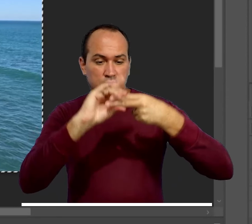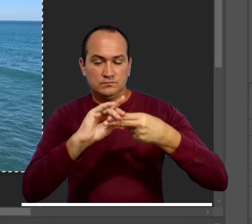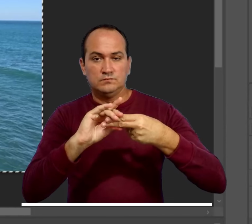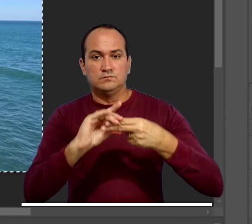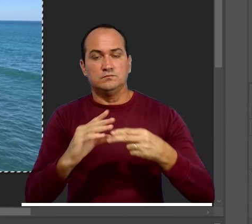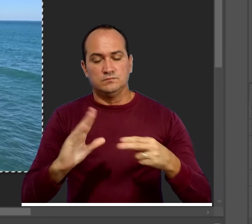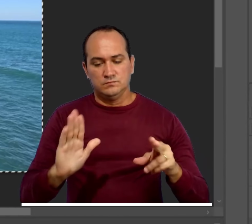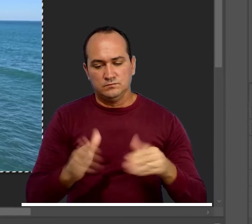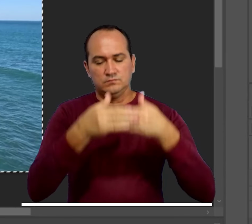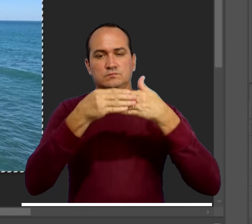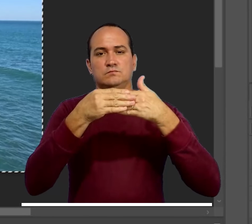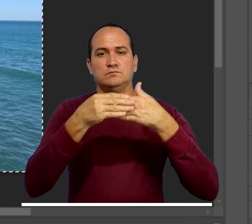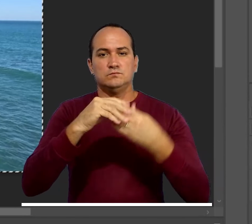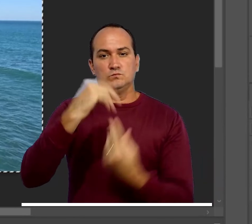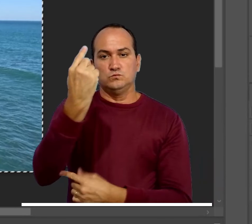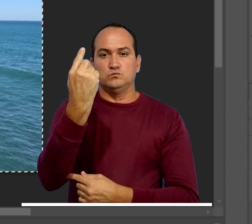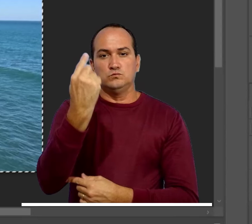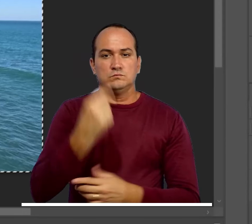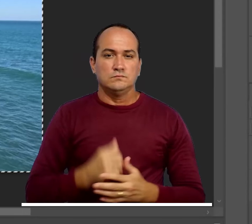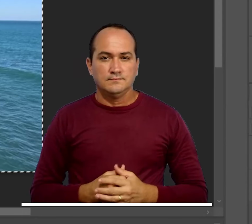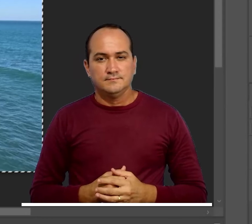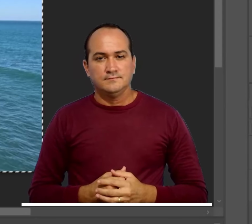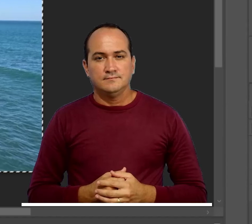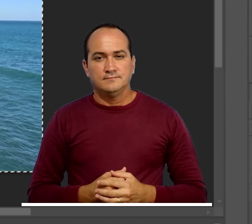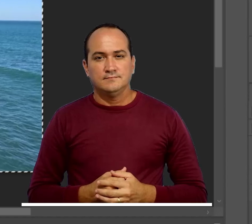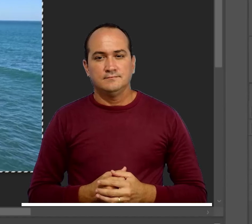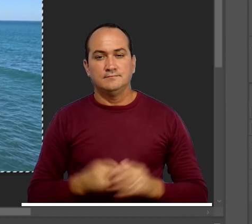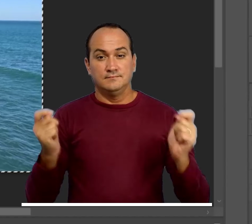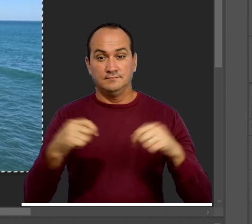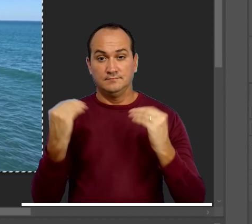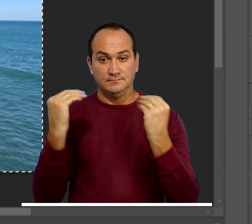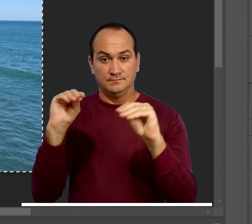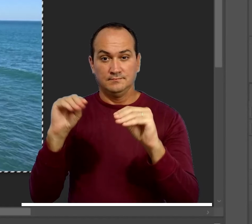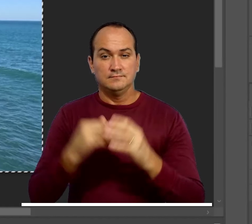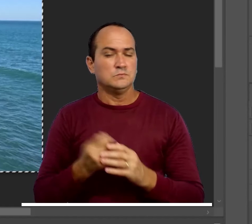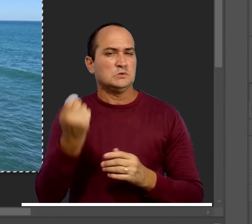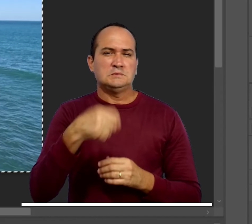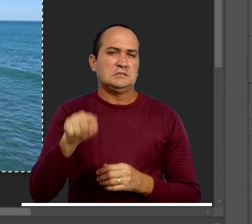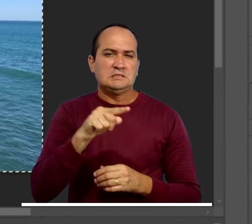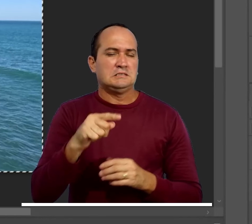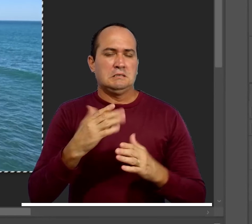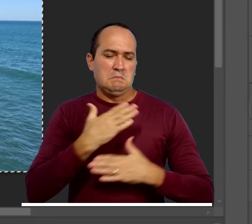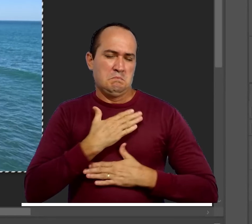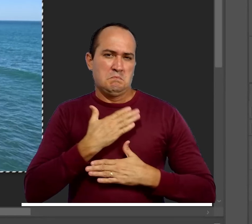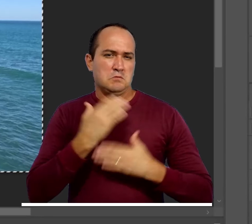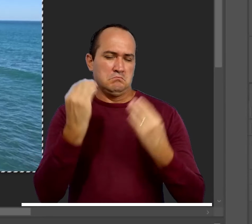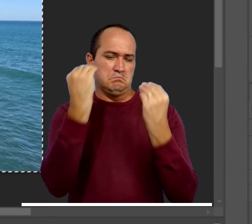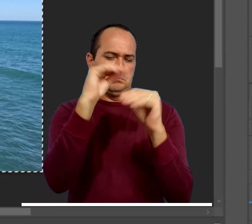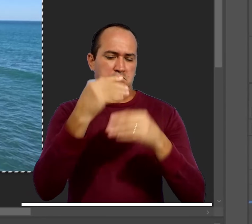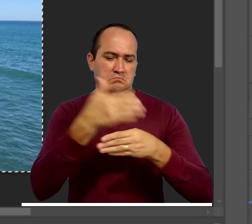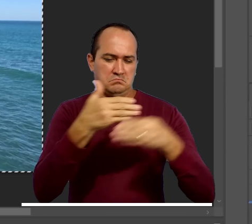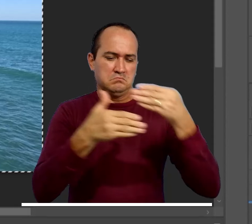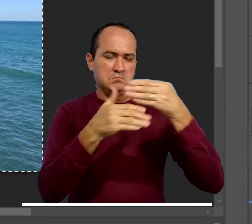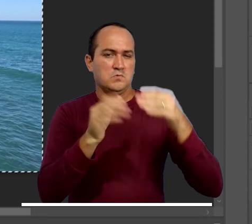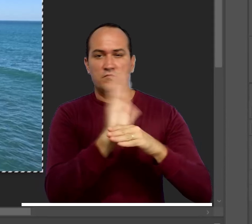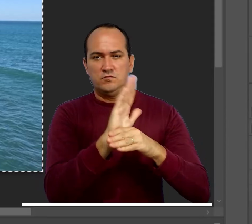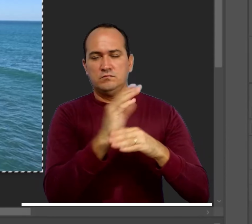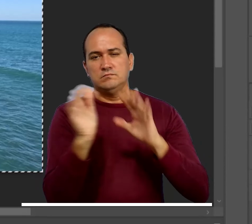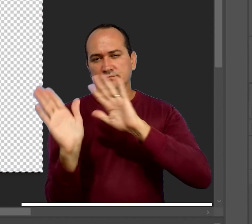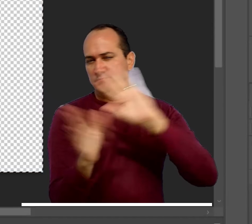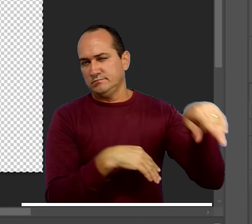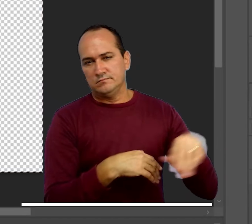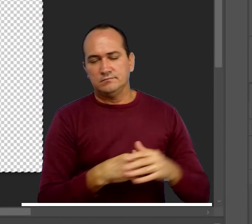ele mesclar essas camadas aqui. Pronto, juntou numa camada só. Eu não preciso mais da minha camada do vídeo,